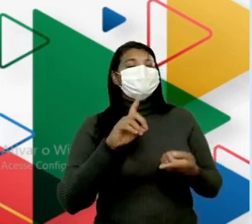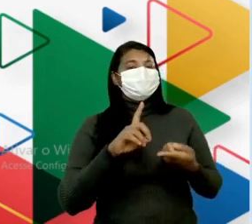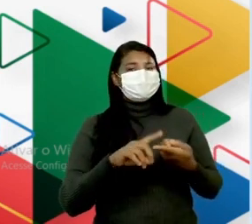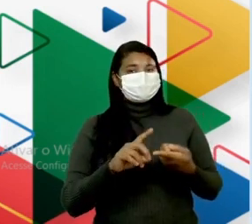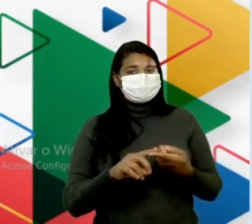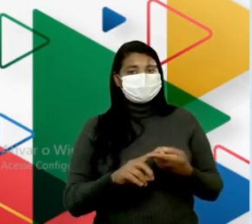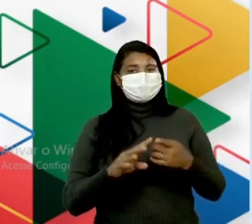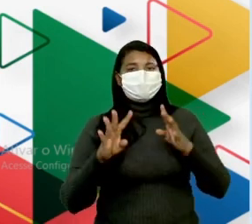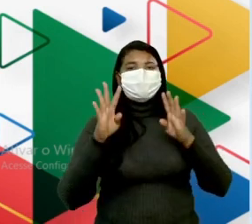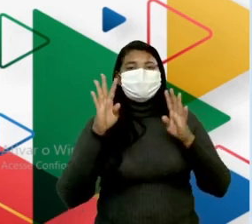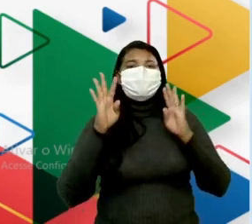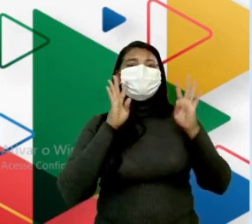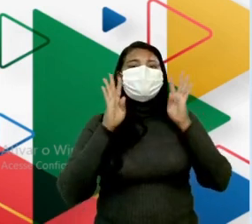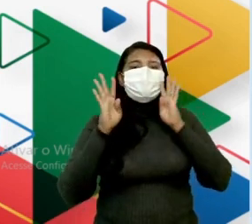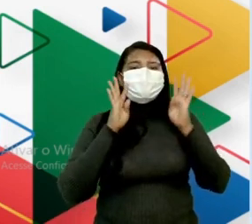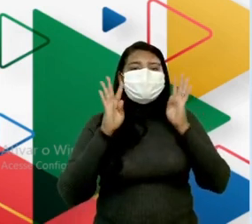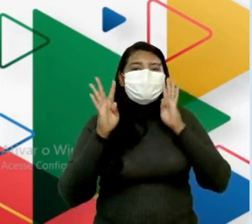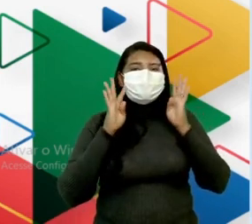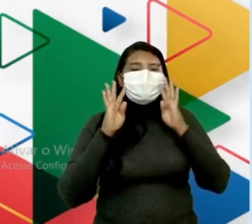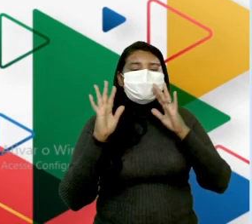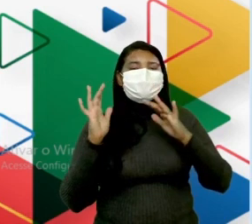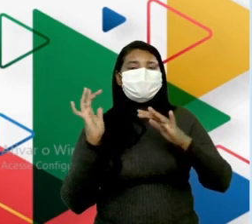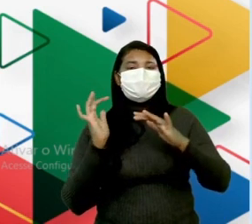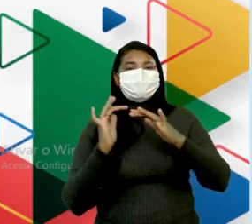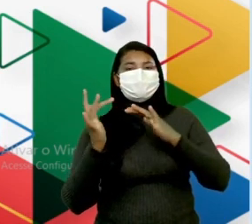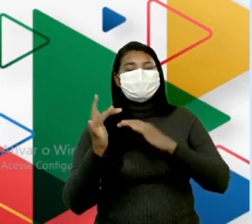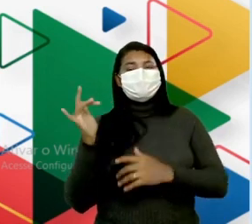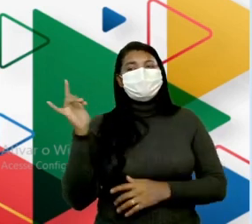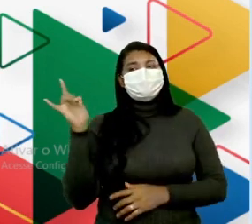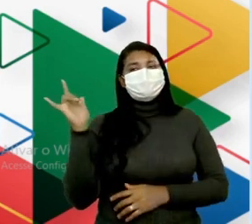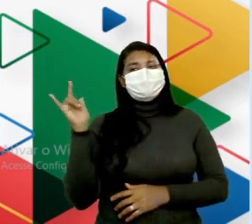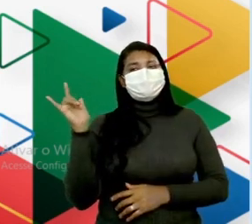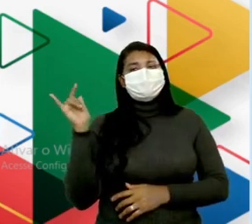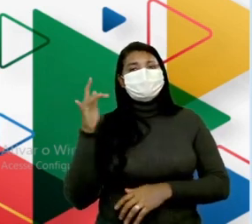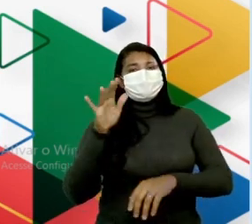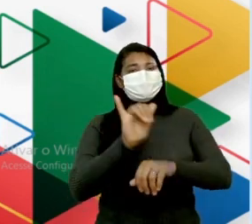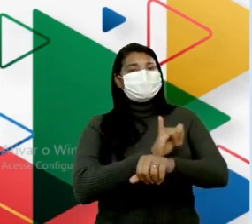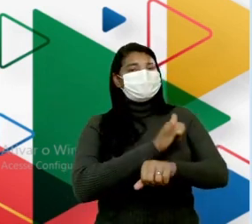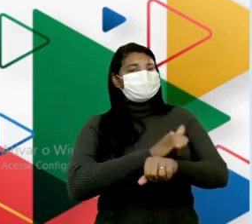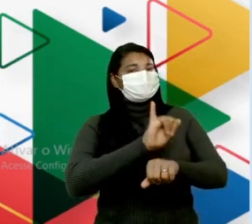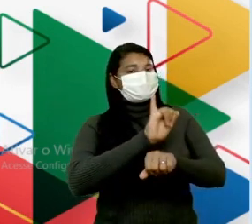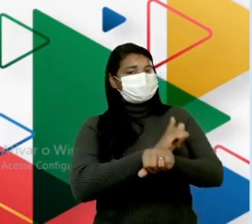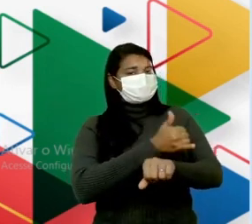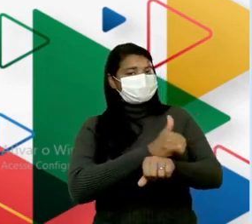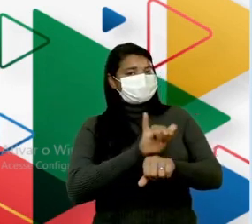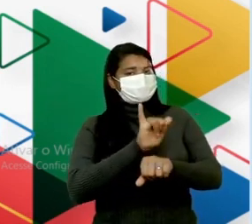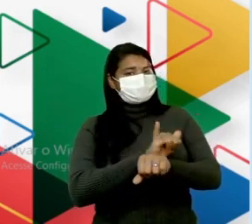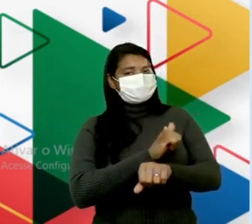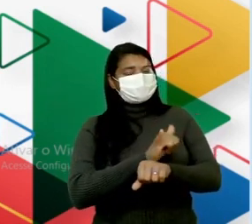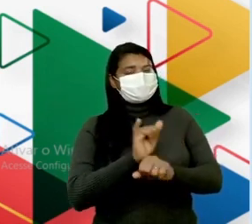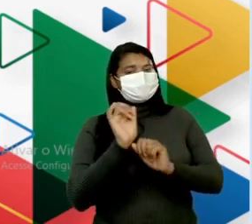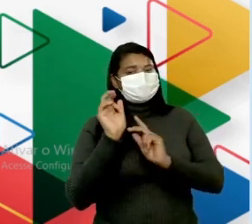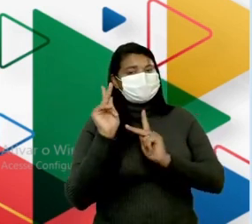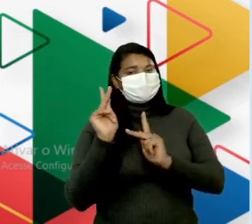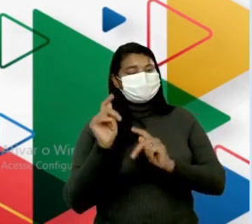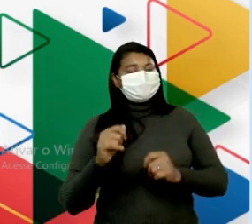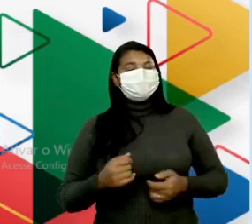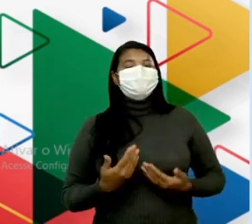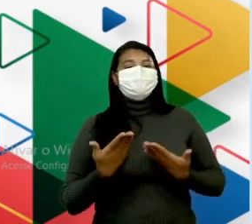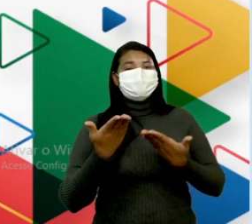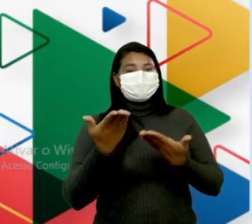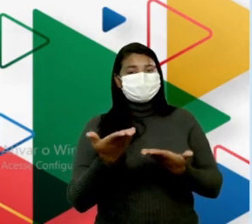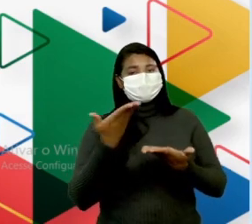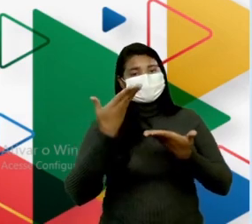no Facebook, no Instagram, no YouTube, certo? Se